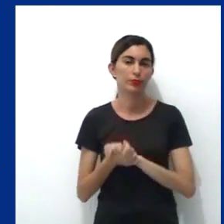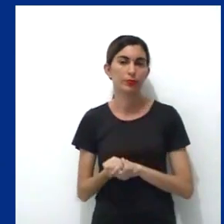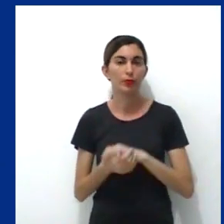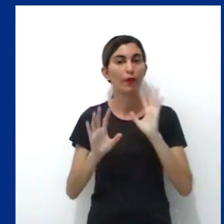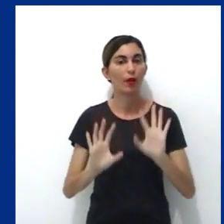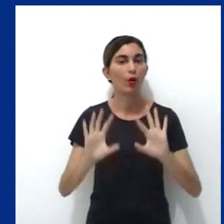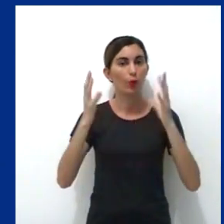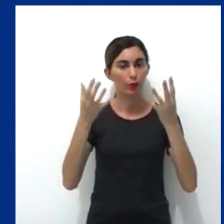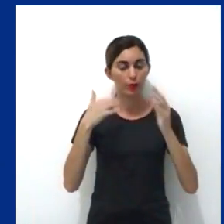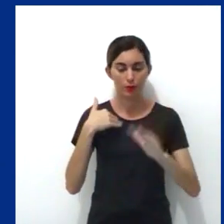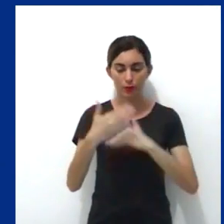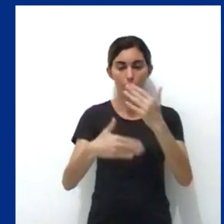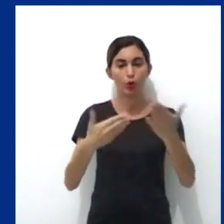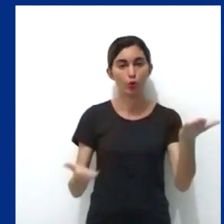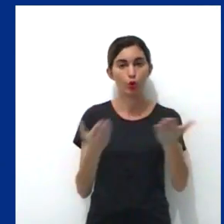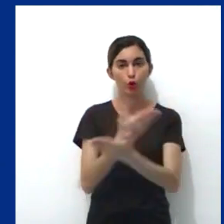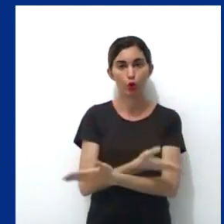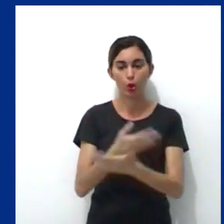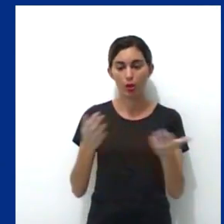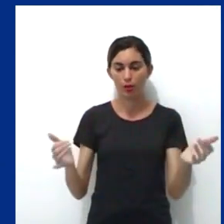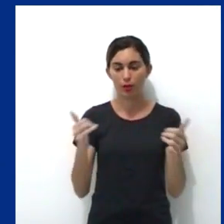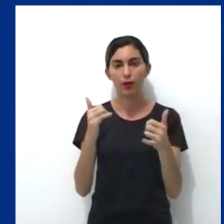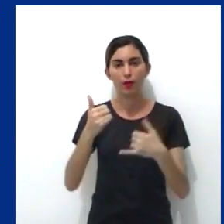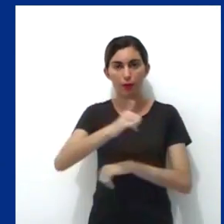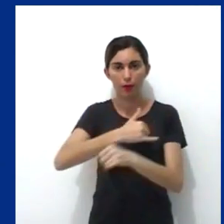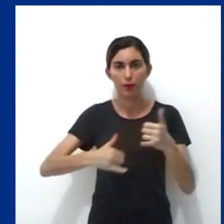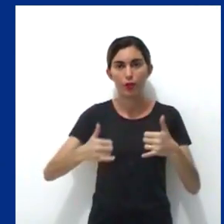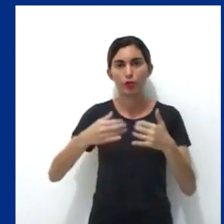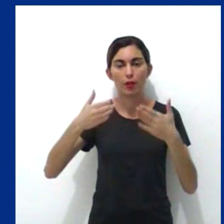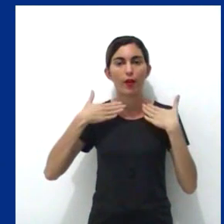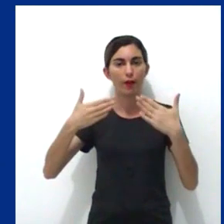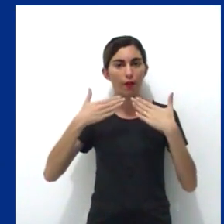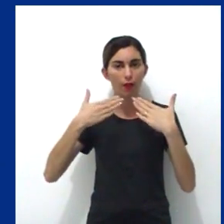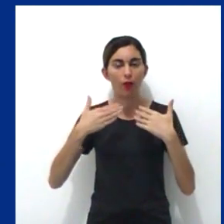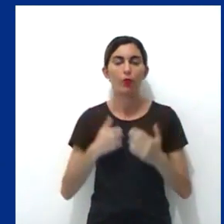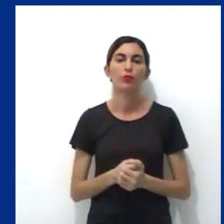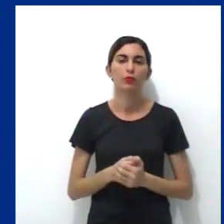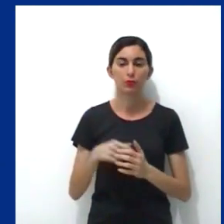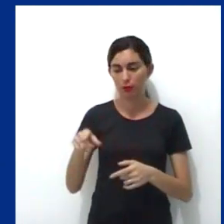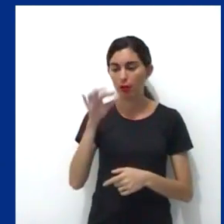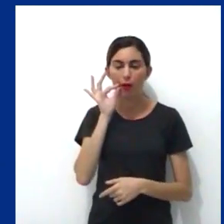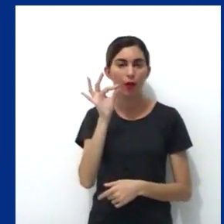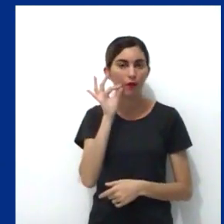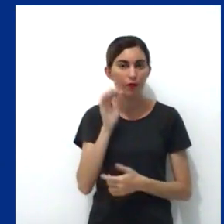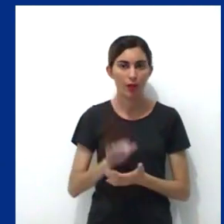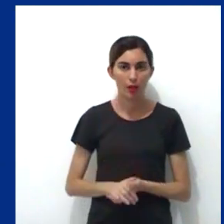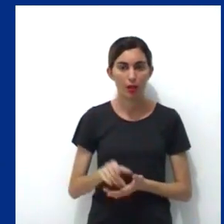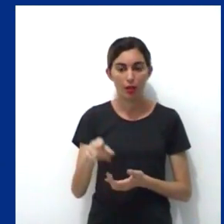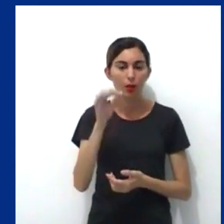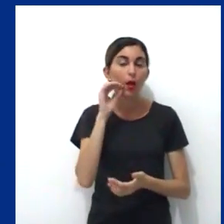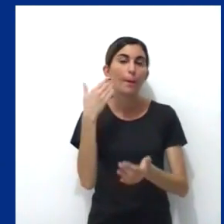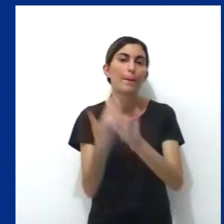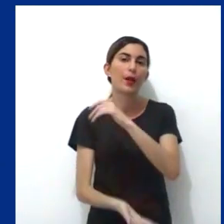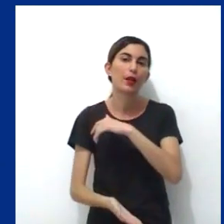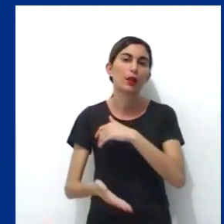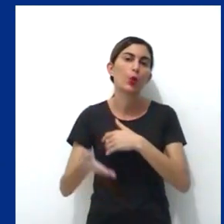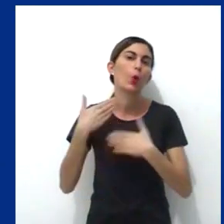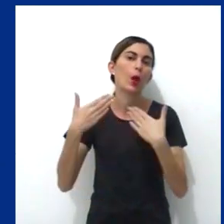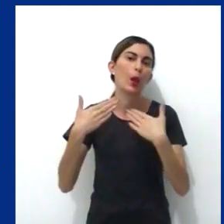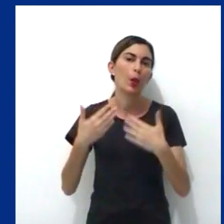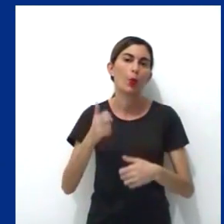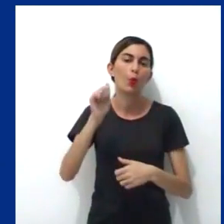para isso você precisa se lembrar do conceito de equilíbrio térmico. Então, nessa situação aí, tanto